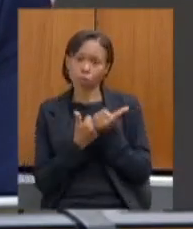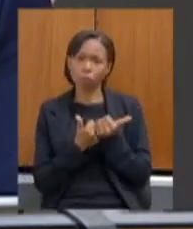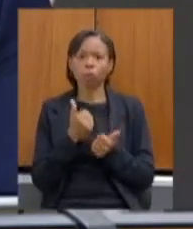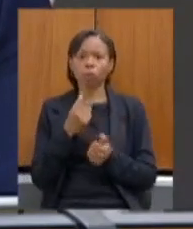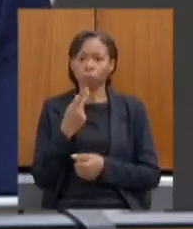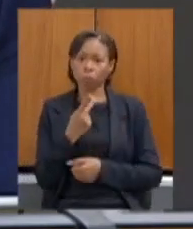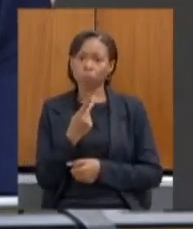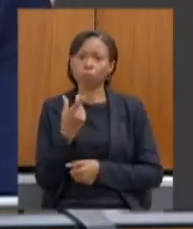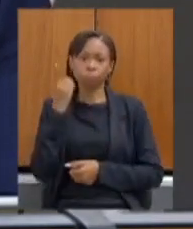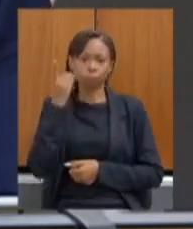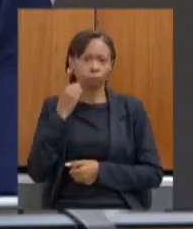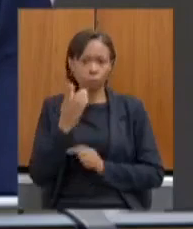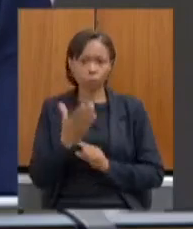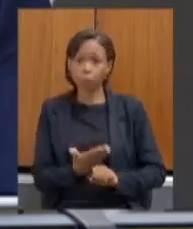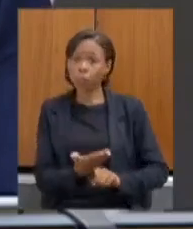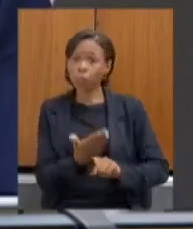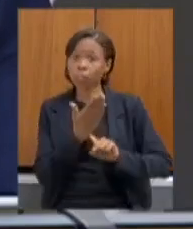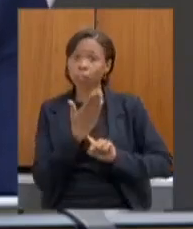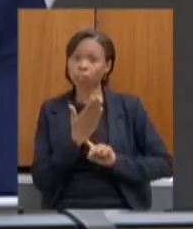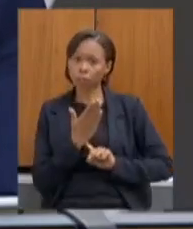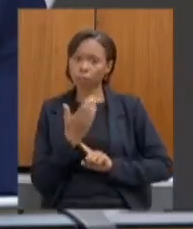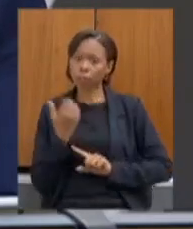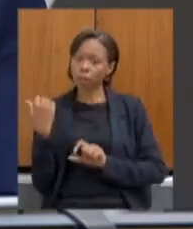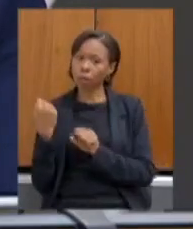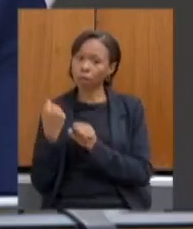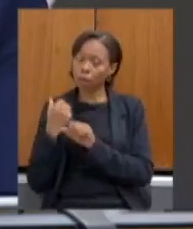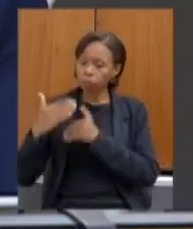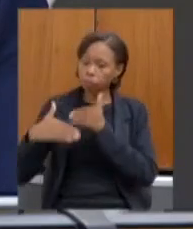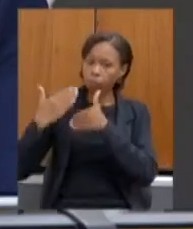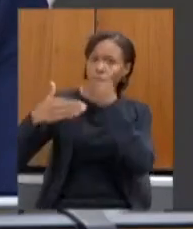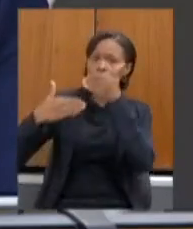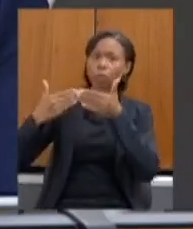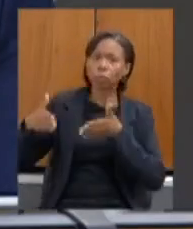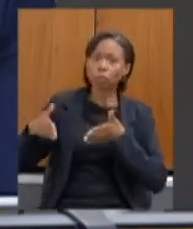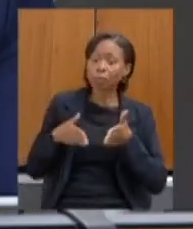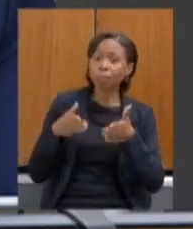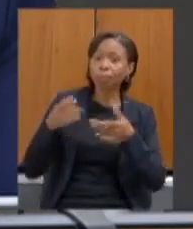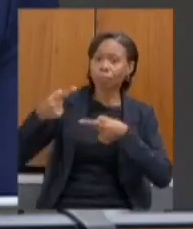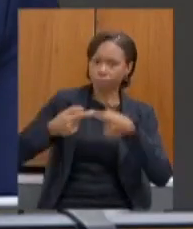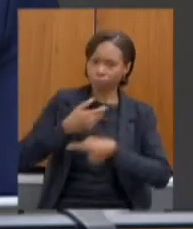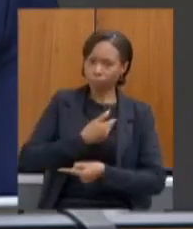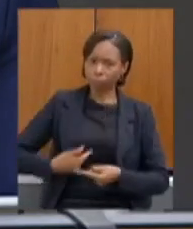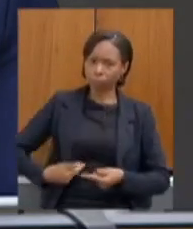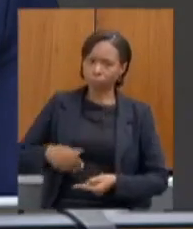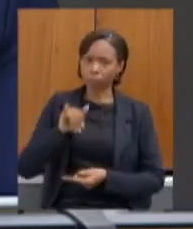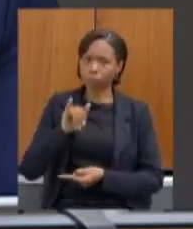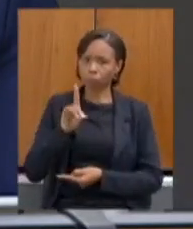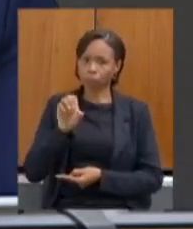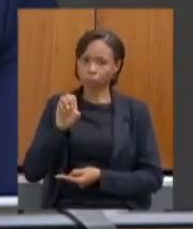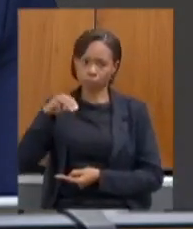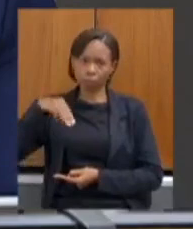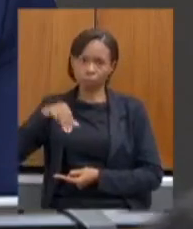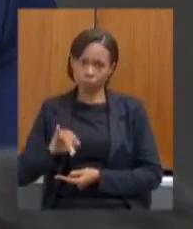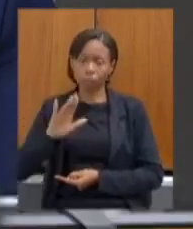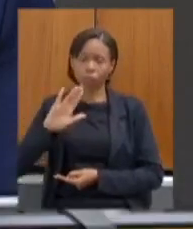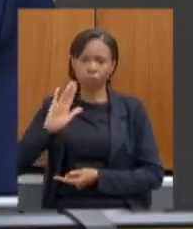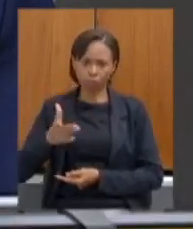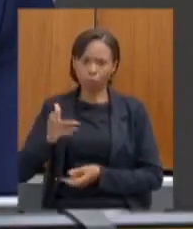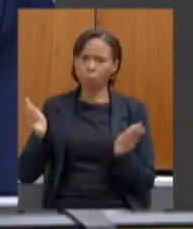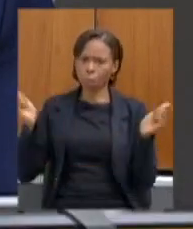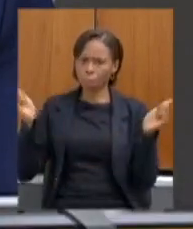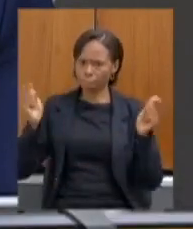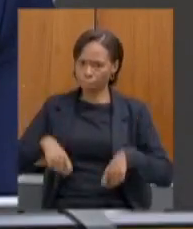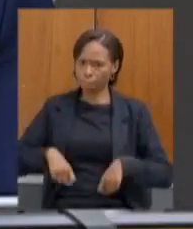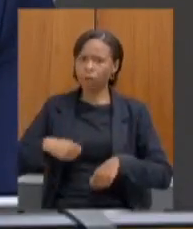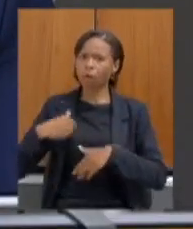para nos ajudar a construir este caminho de políticas públicas que o IDN tem sim toda condição de executar